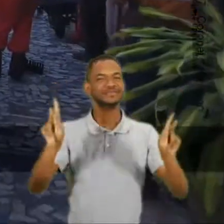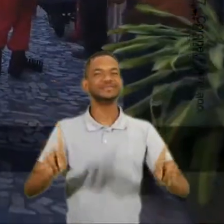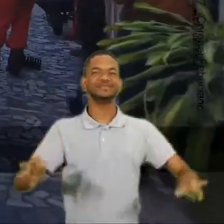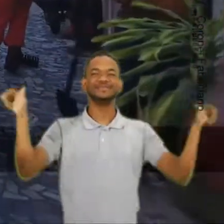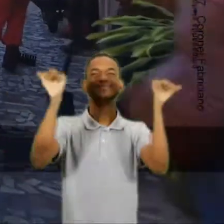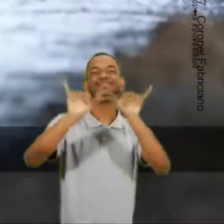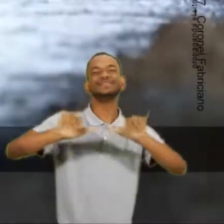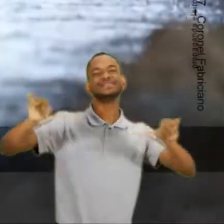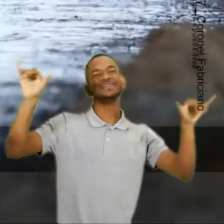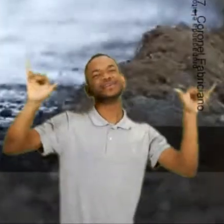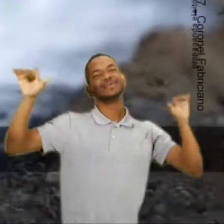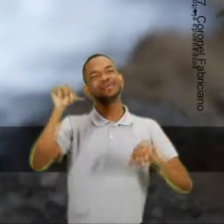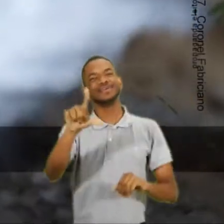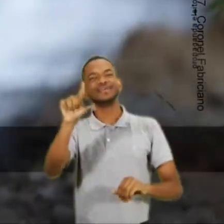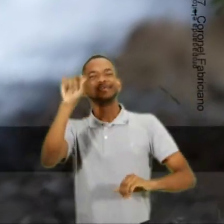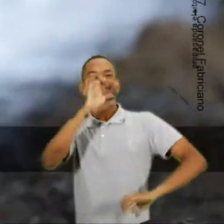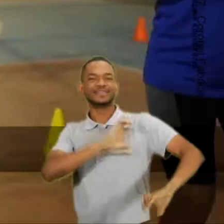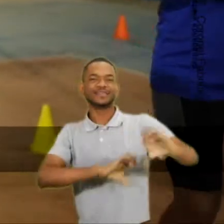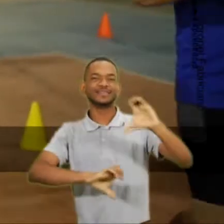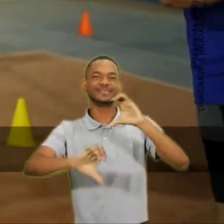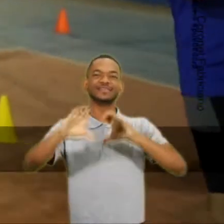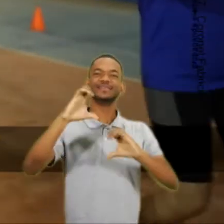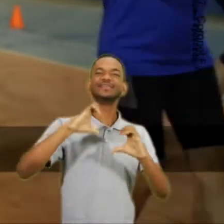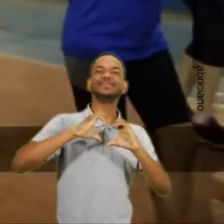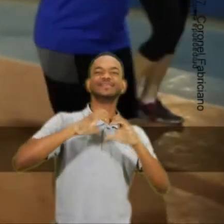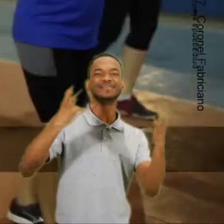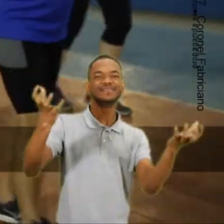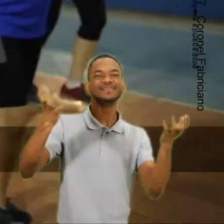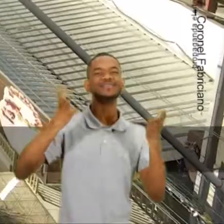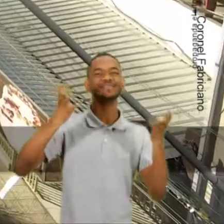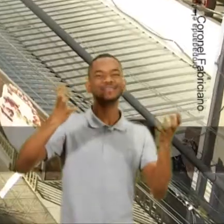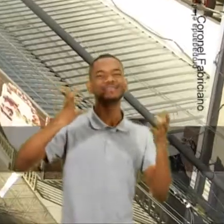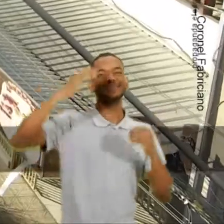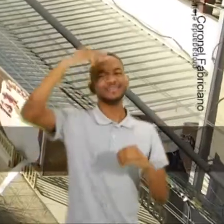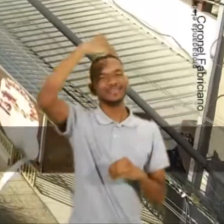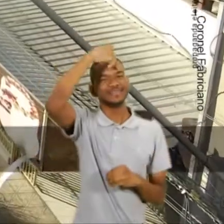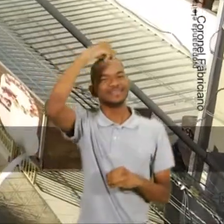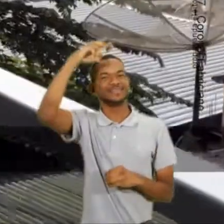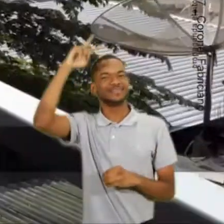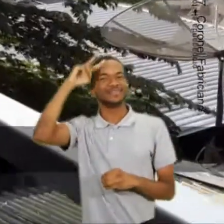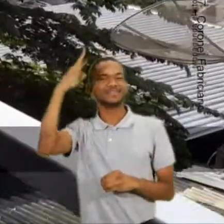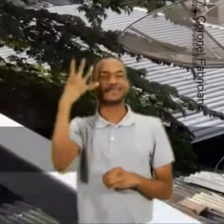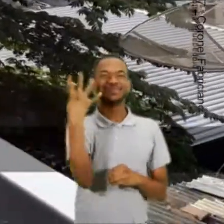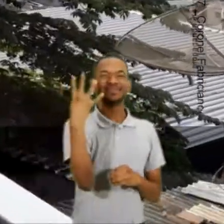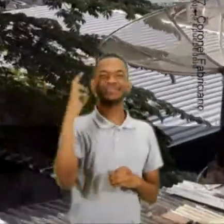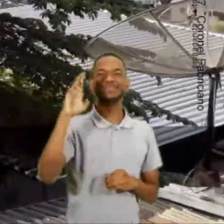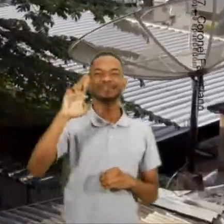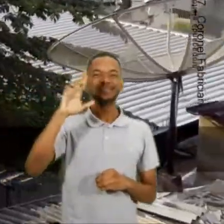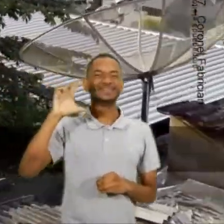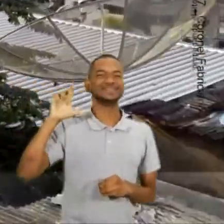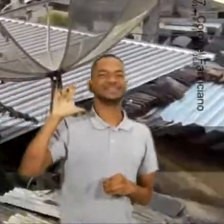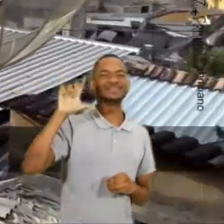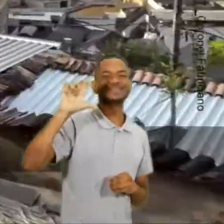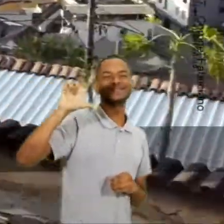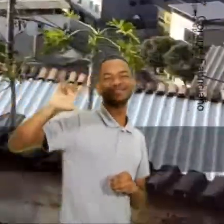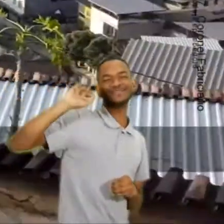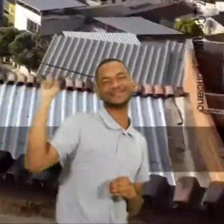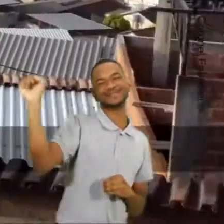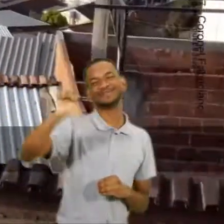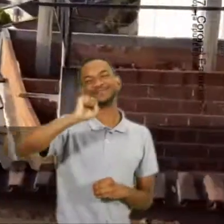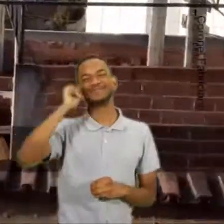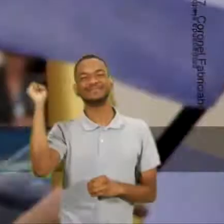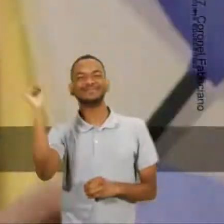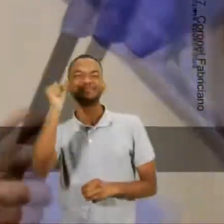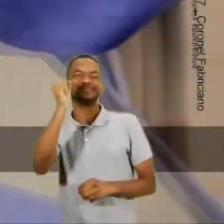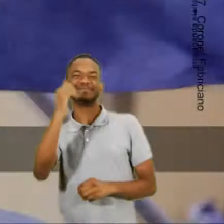povo dizer, falar de coração. Eu quero Doutor Marcos 45 nessa